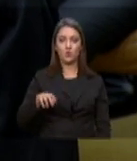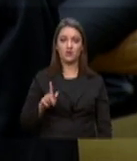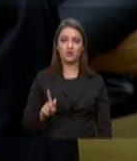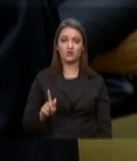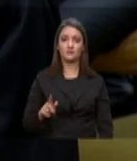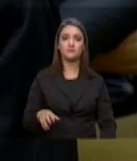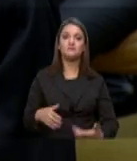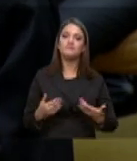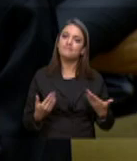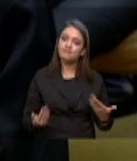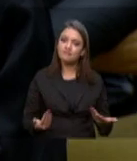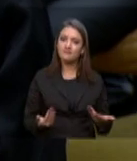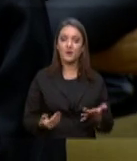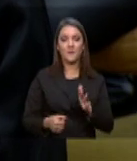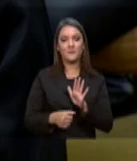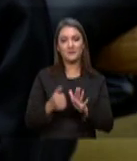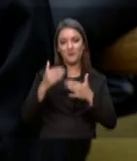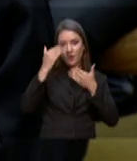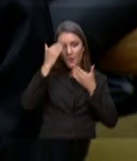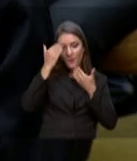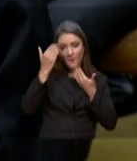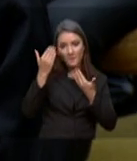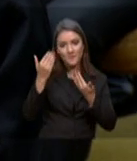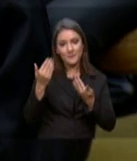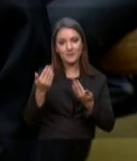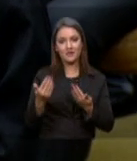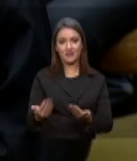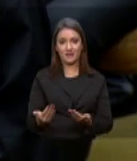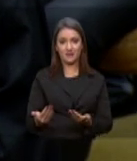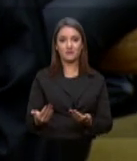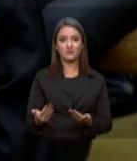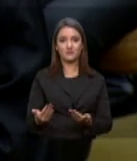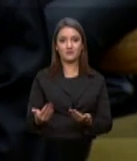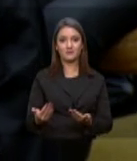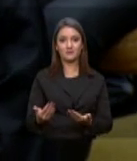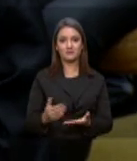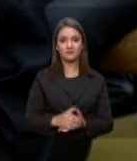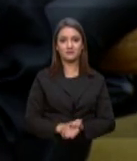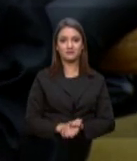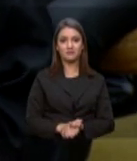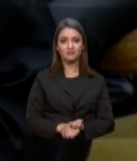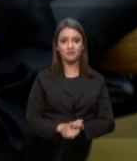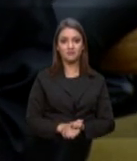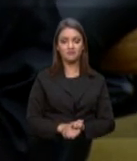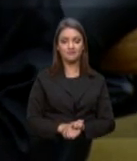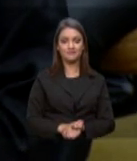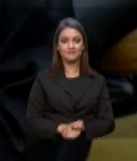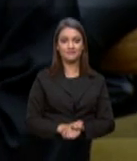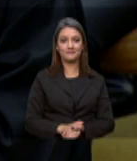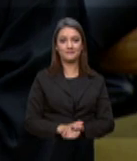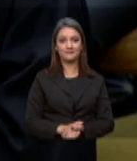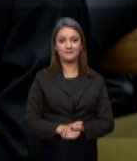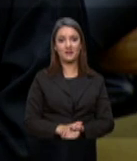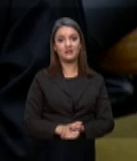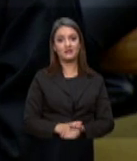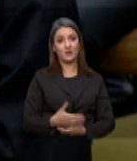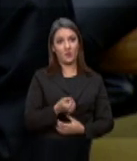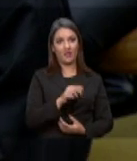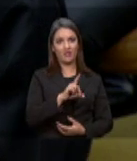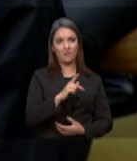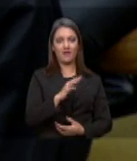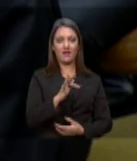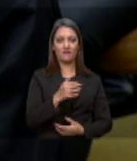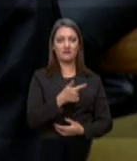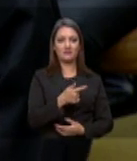Inicialmente, eu gostaria de agradecer, e agora estou falando na ADPF 760, em nome